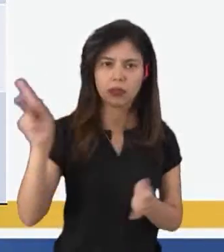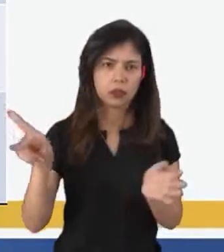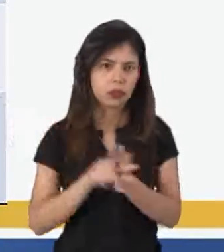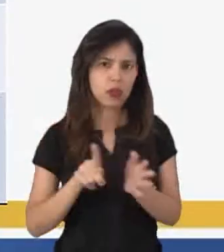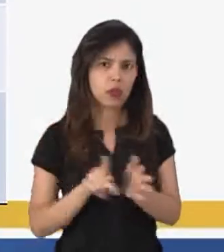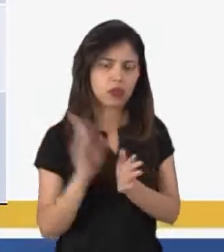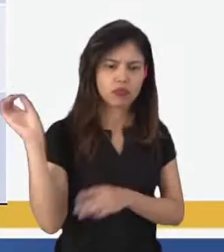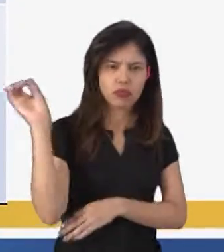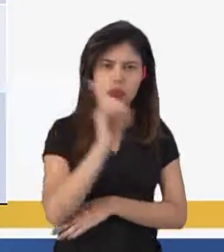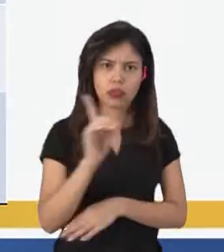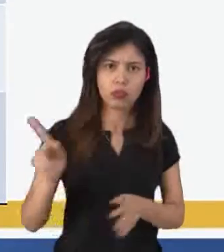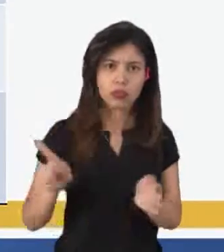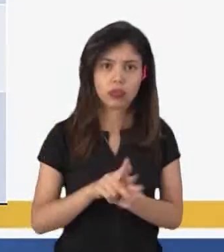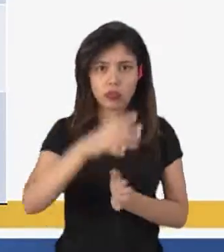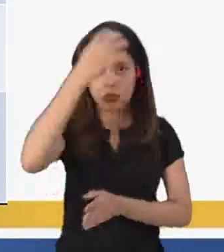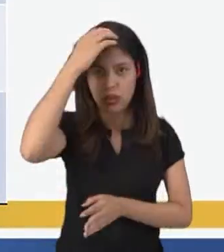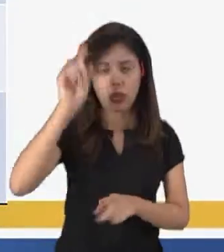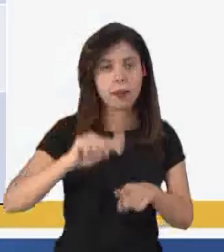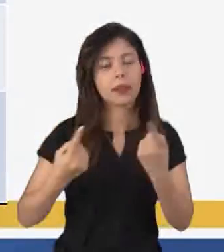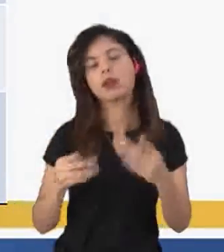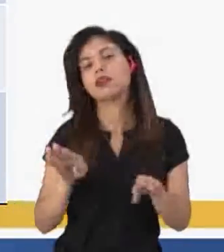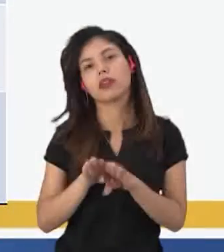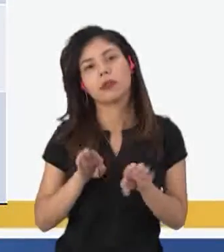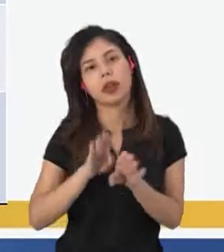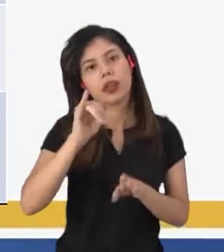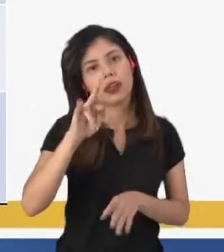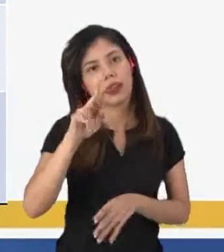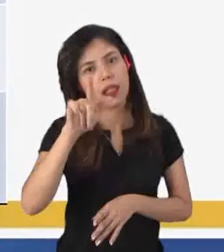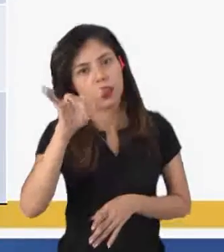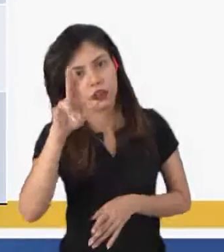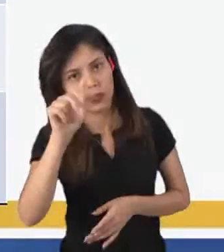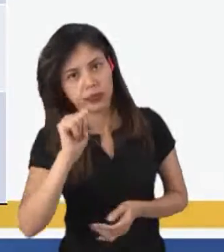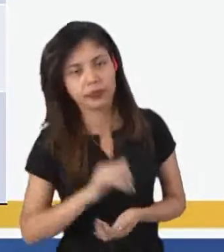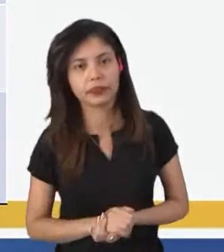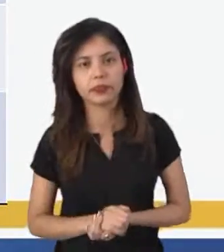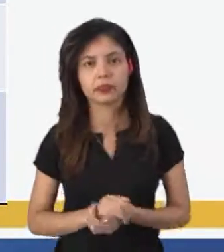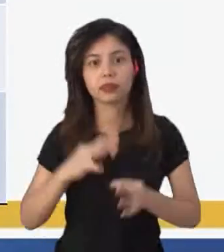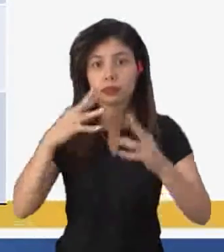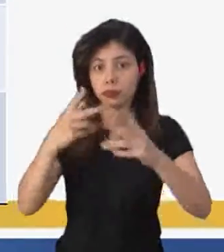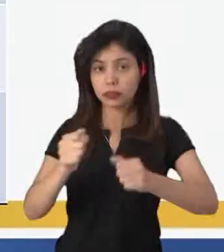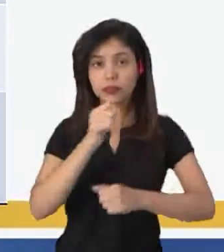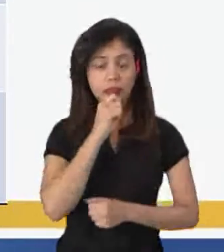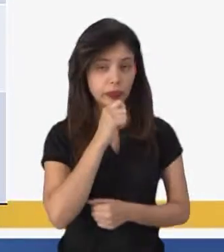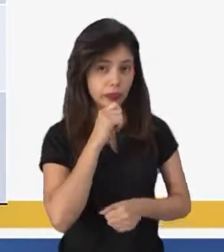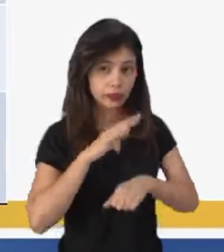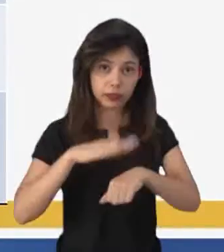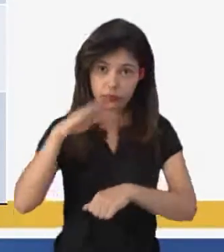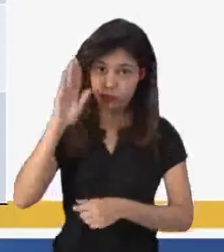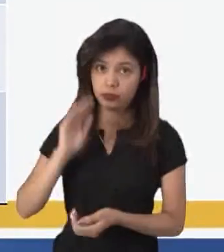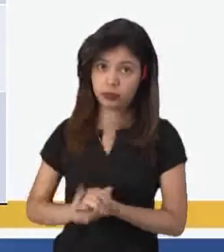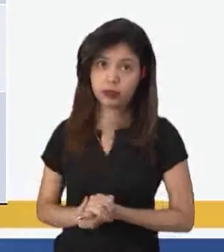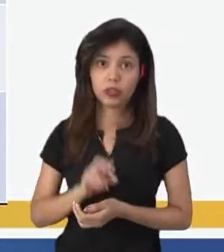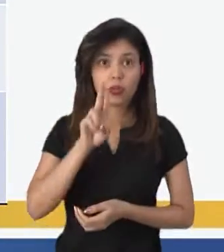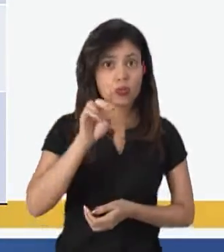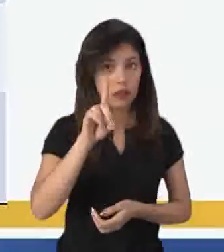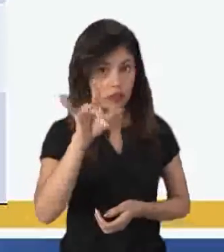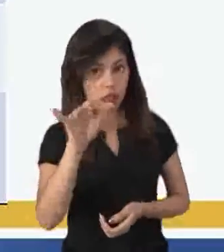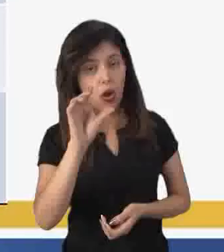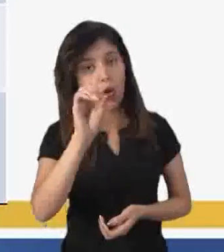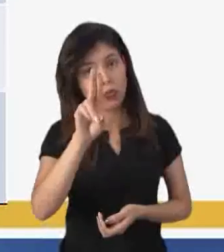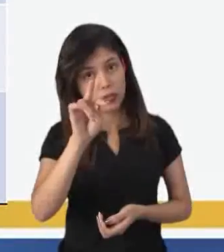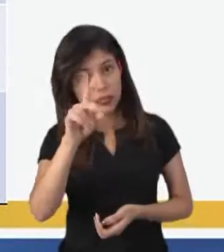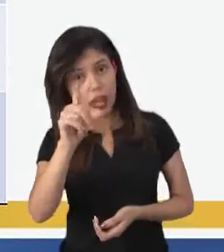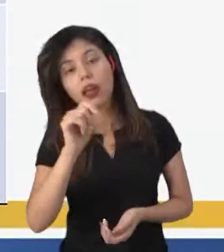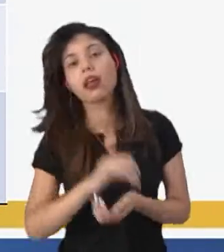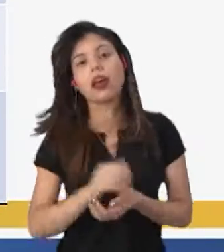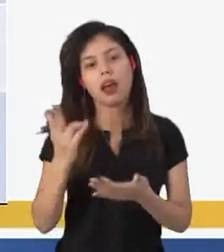era mais o direito do rei, mas sim os direitos intelectuais da pessoa. Então, tomando a arte ainda mais ousada e pós-moderna. Então, a